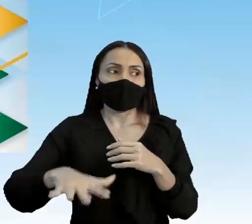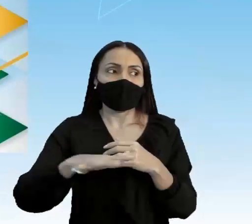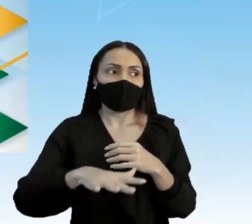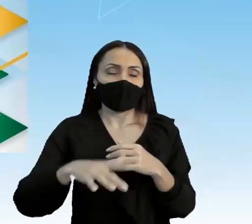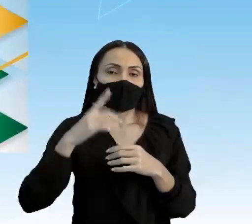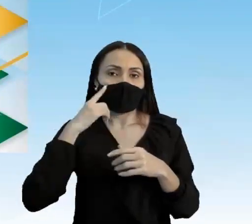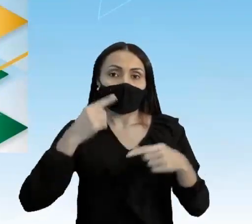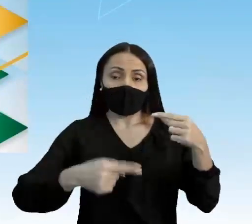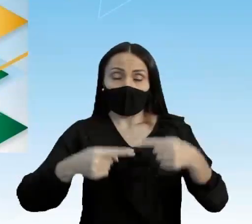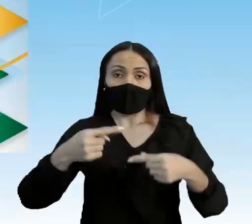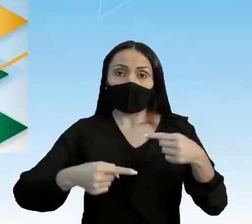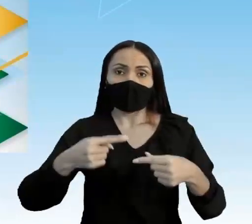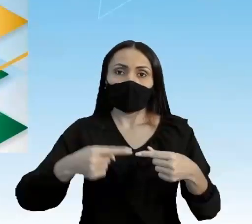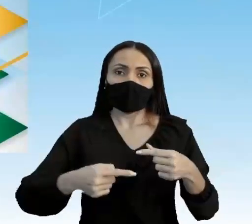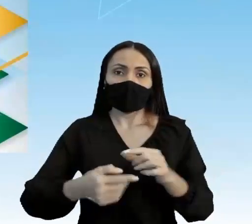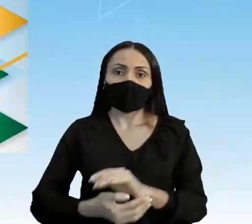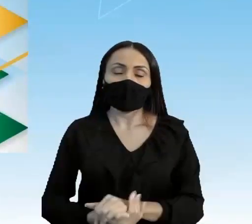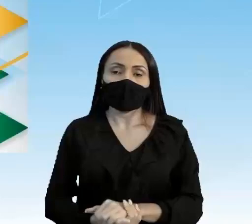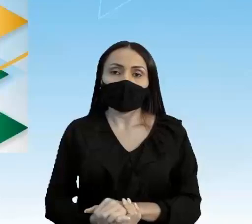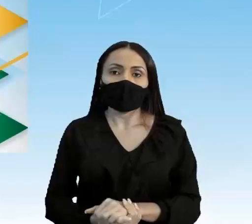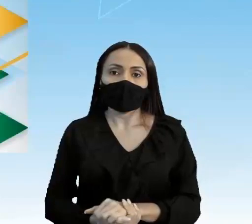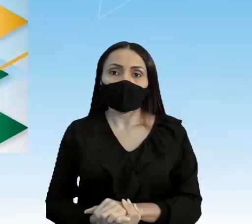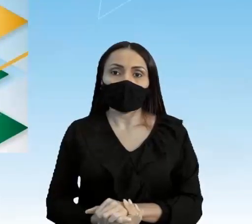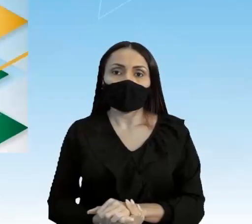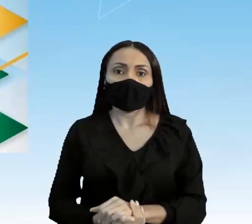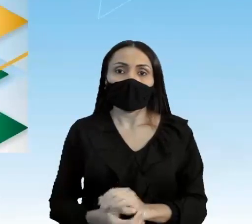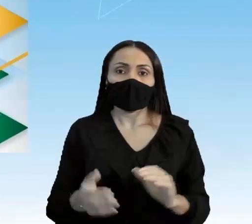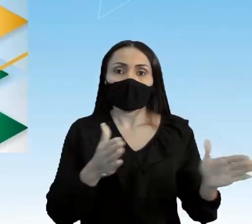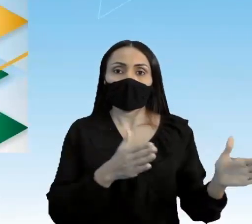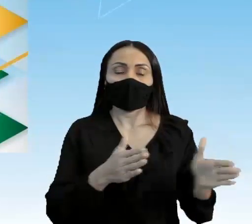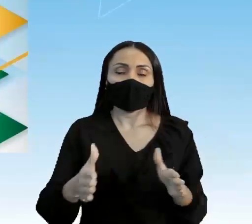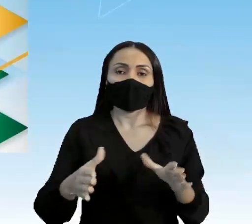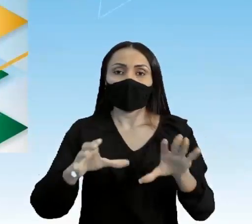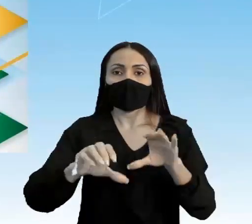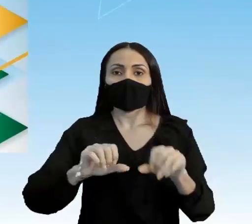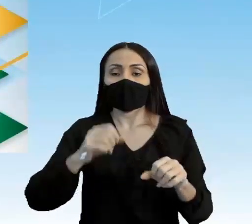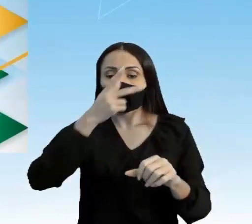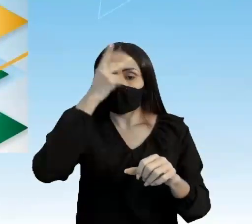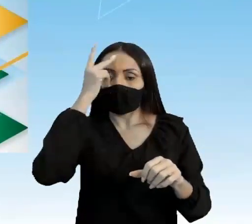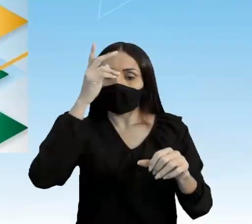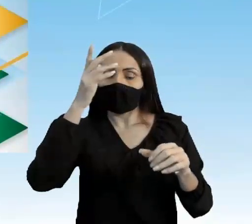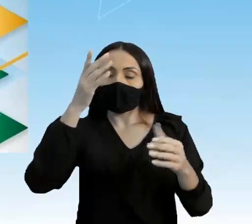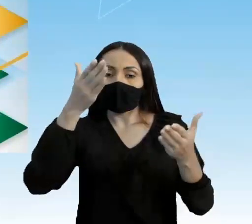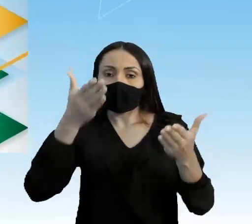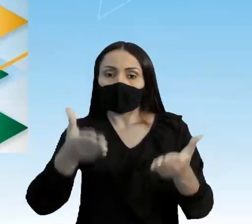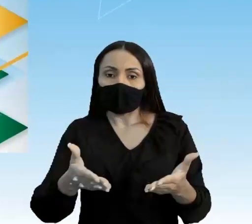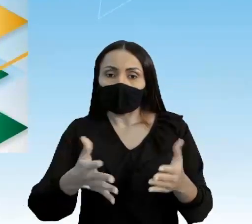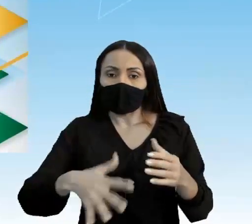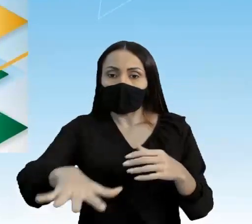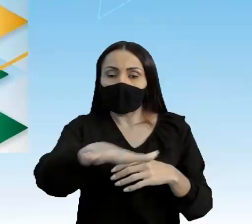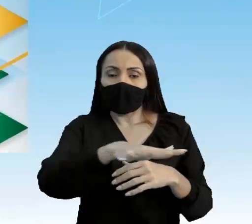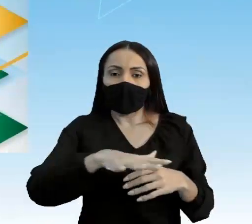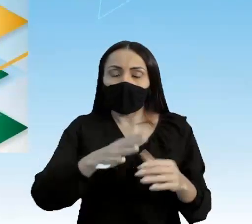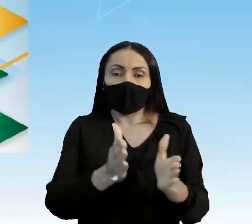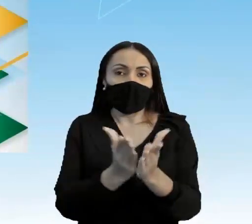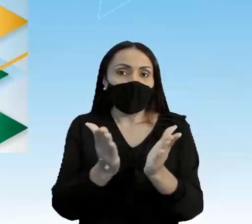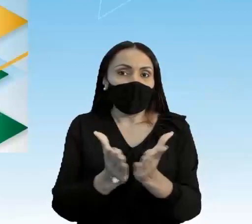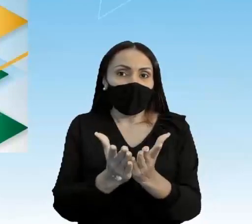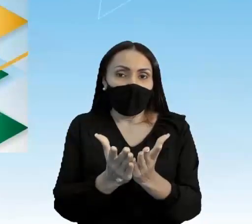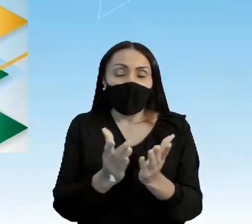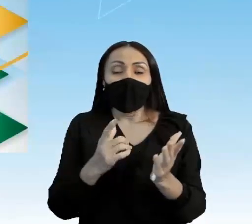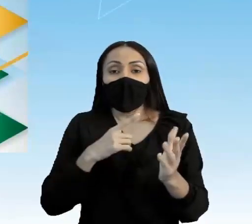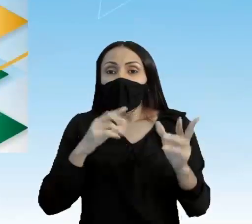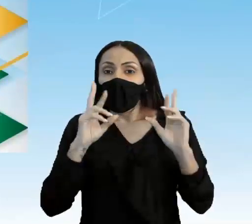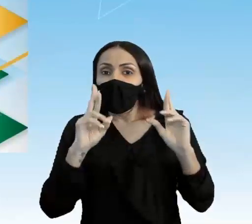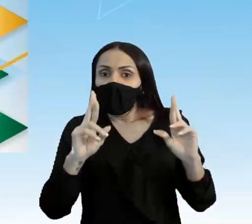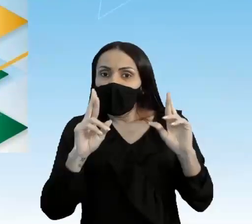grande política, a maioria formada por pessoas pobres, mantinham a esperança de que